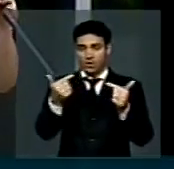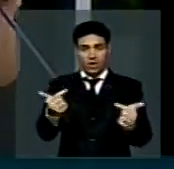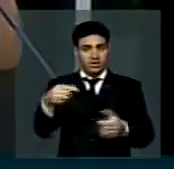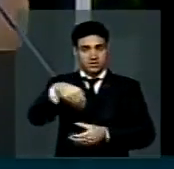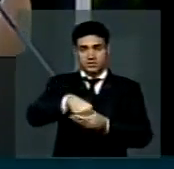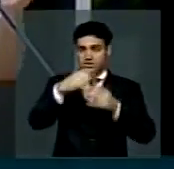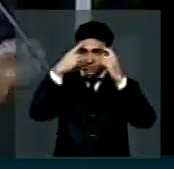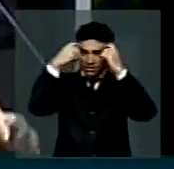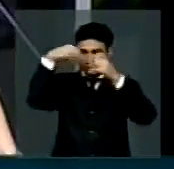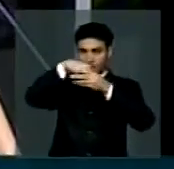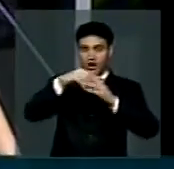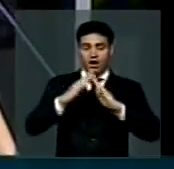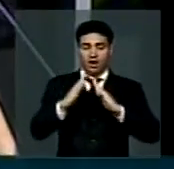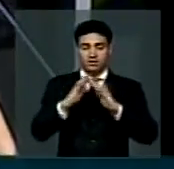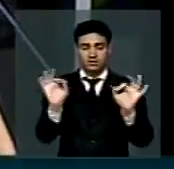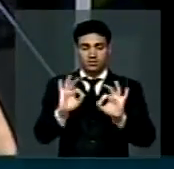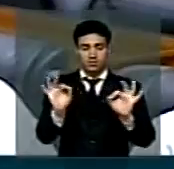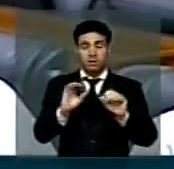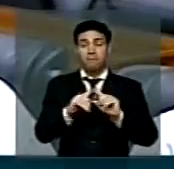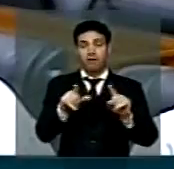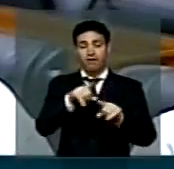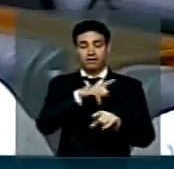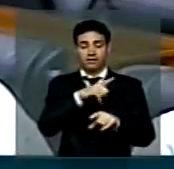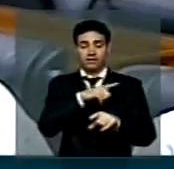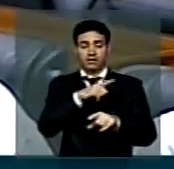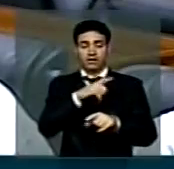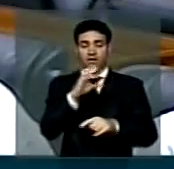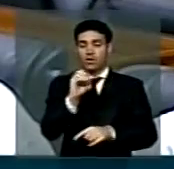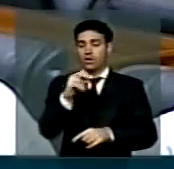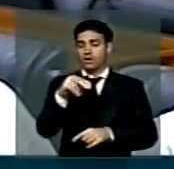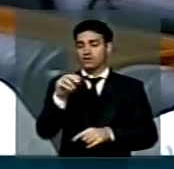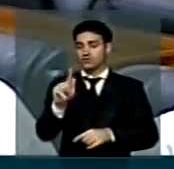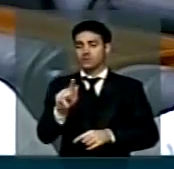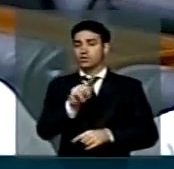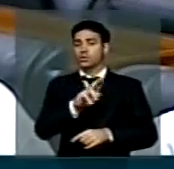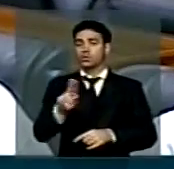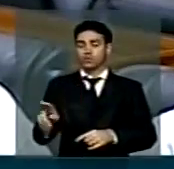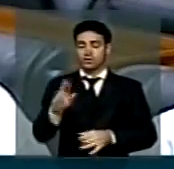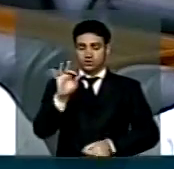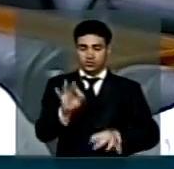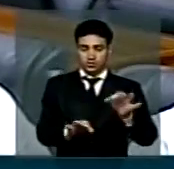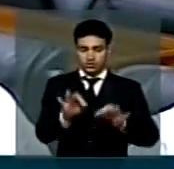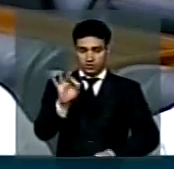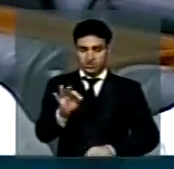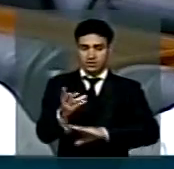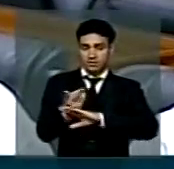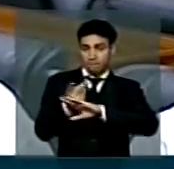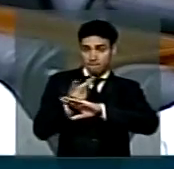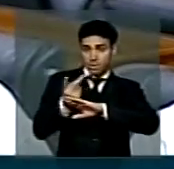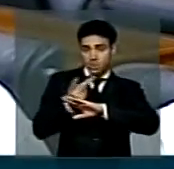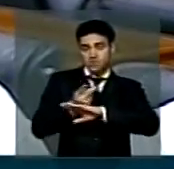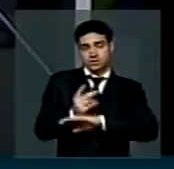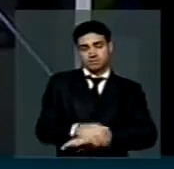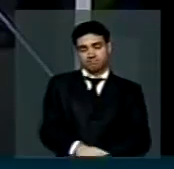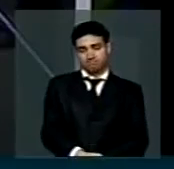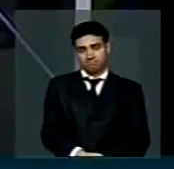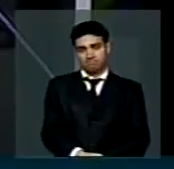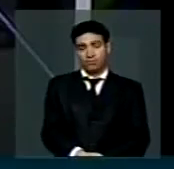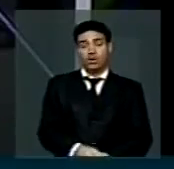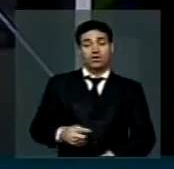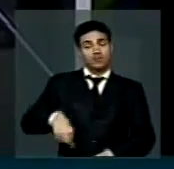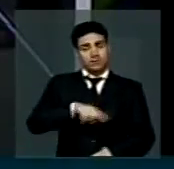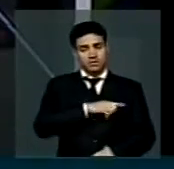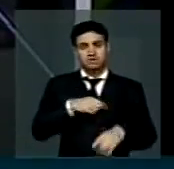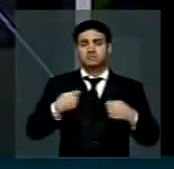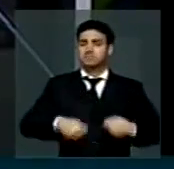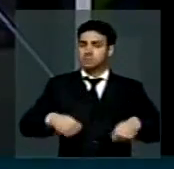casa, mas ela tem uma ONG que se chama Justiça que se Busca. Precisamos ter um